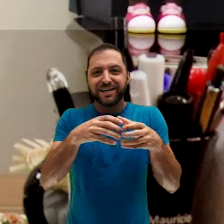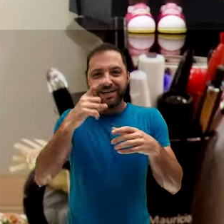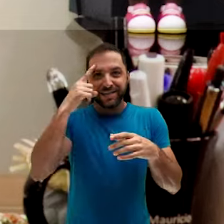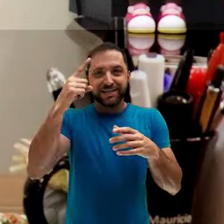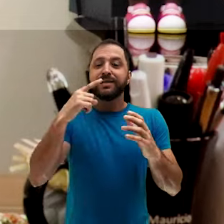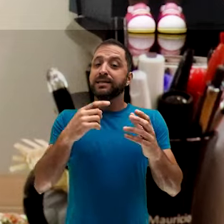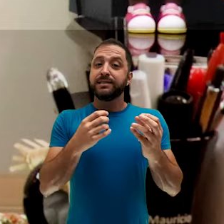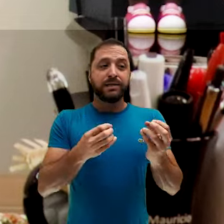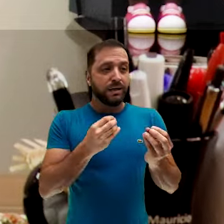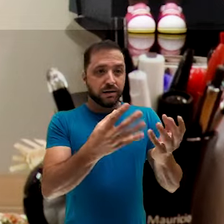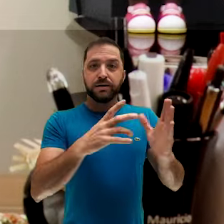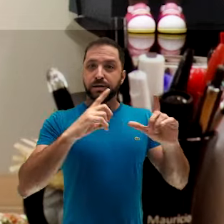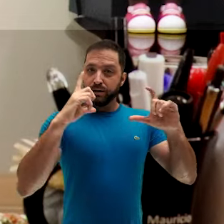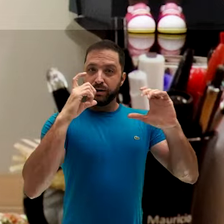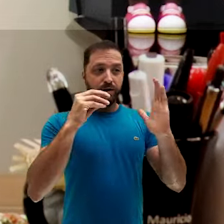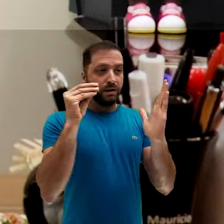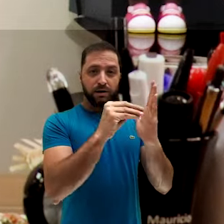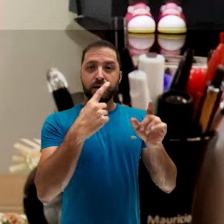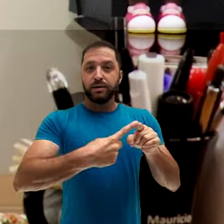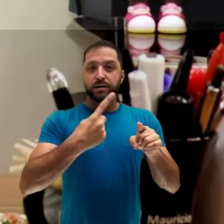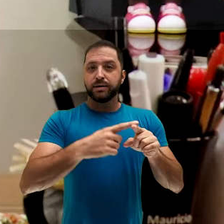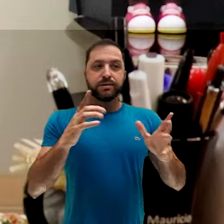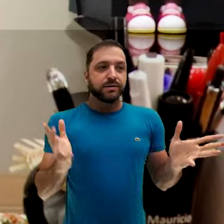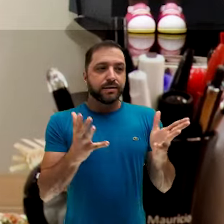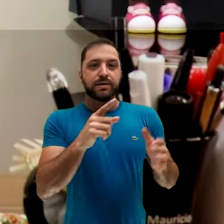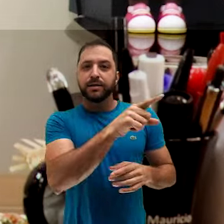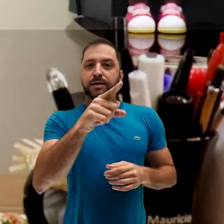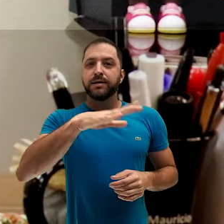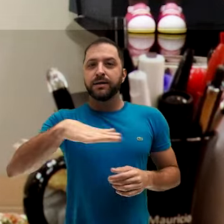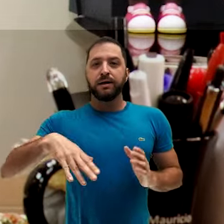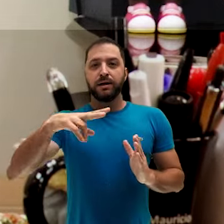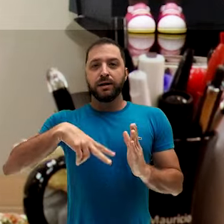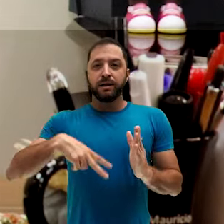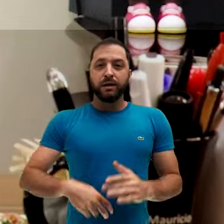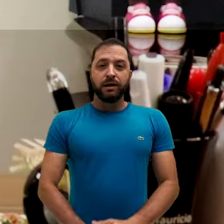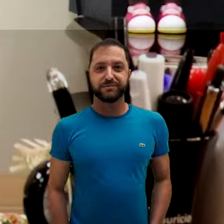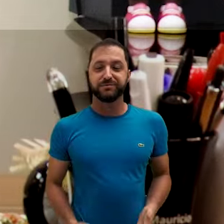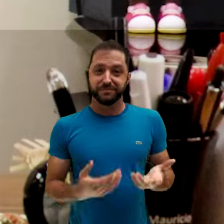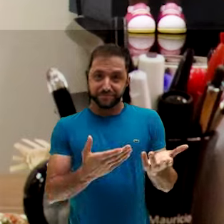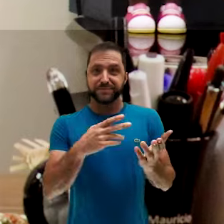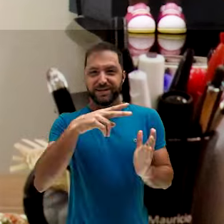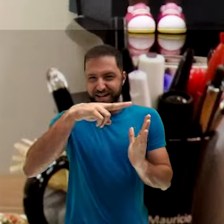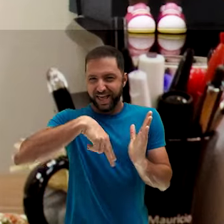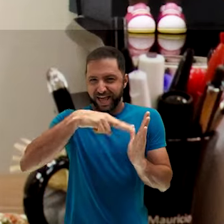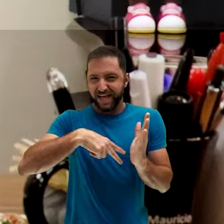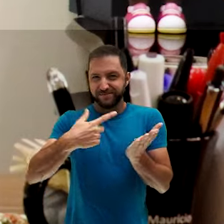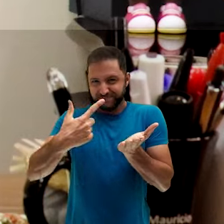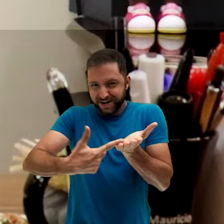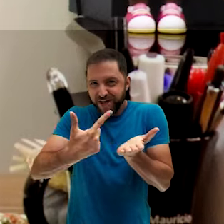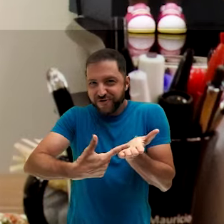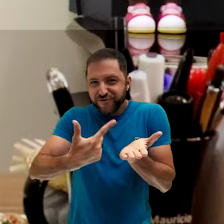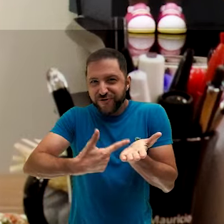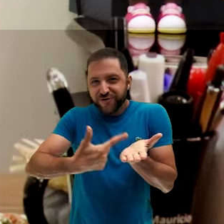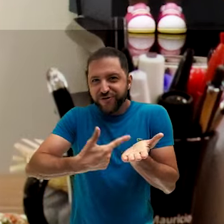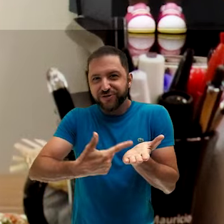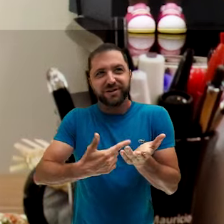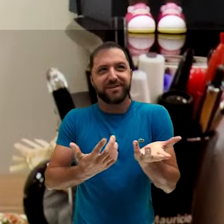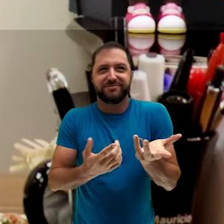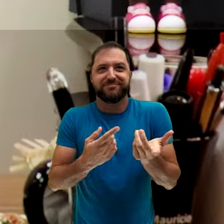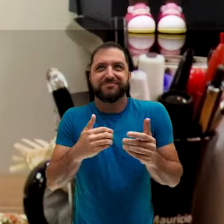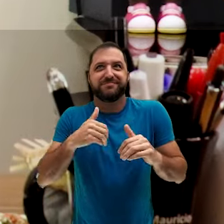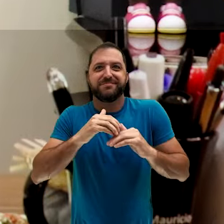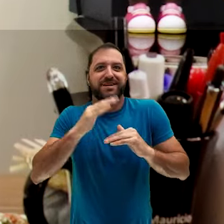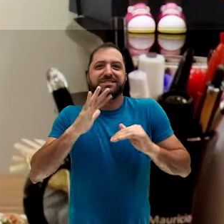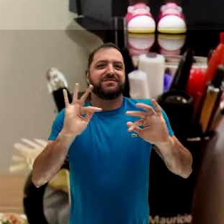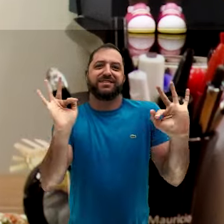para incentivar as crianças a lerem cada vez mais. Quem lê um livro é